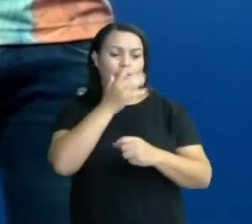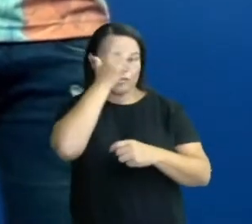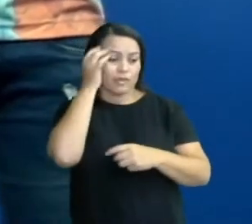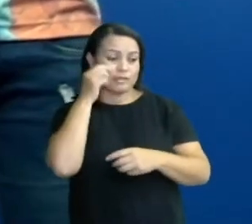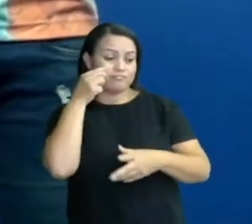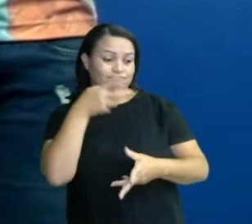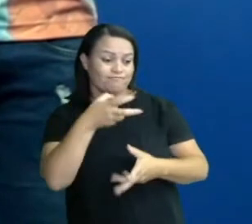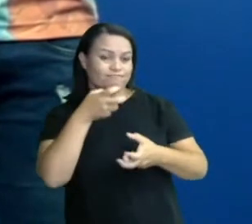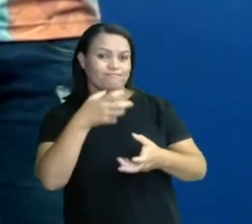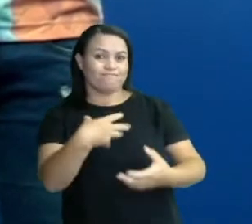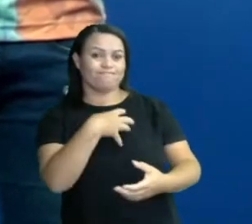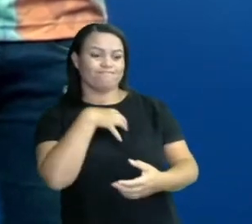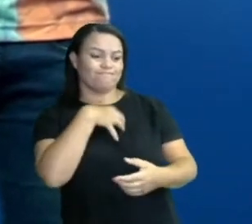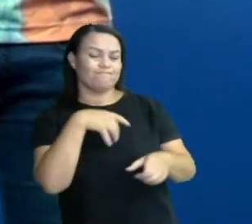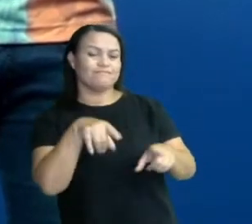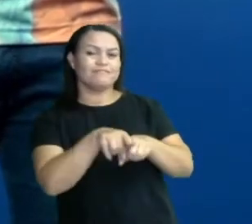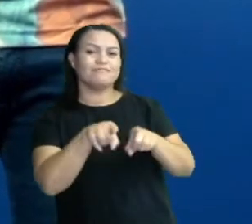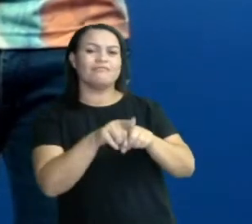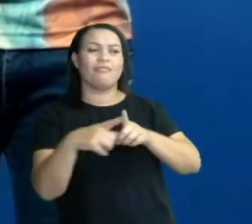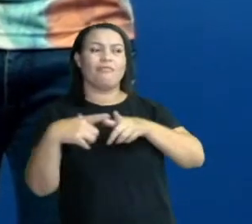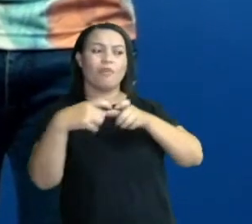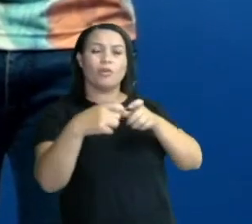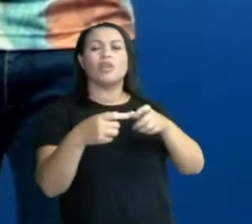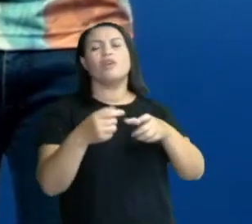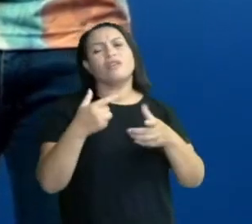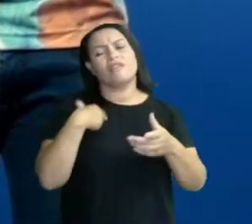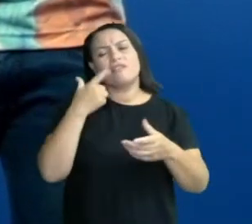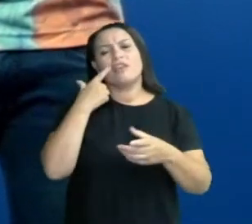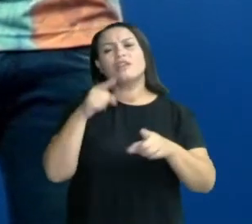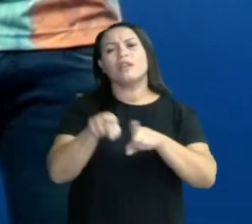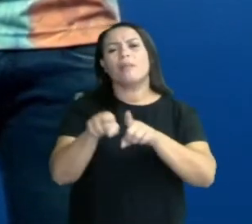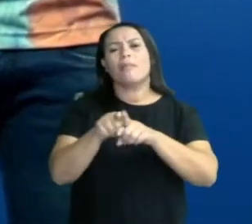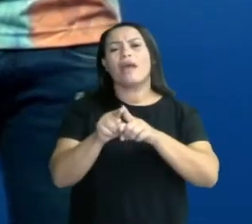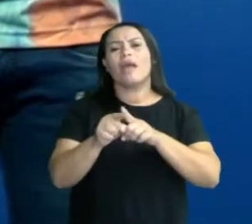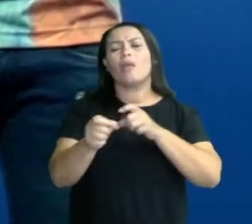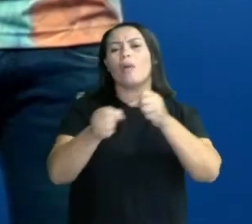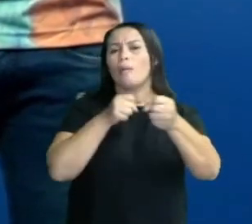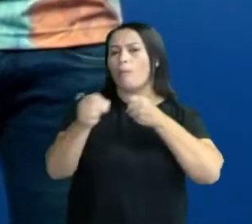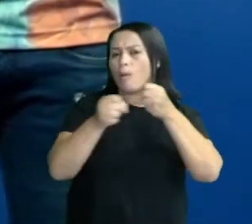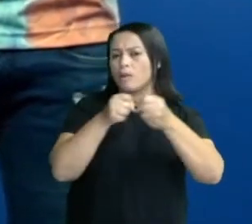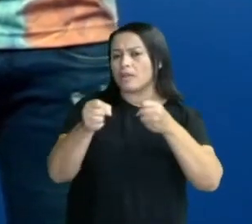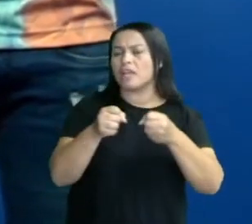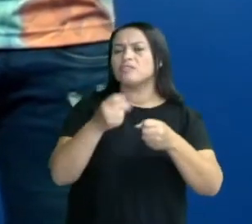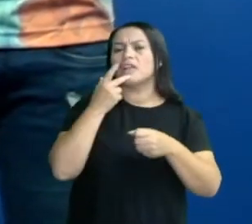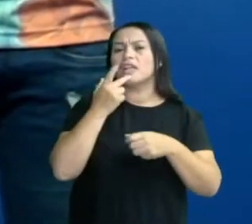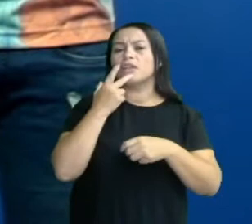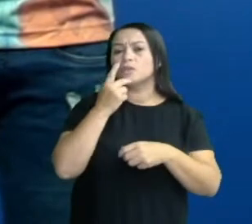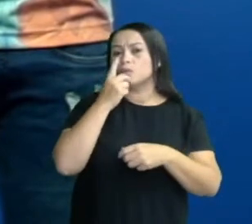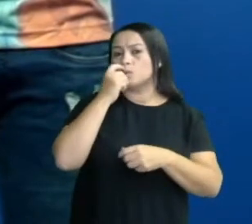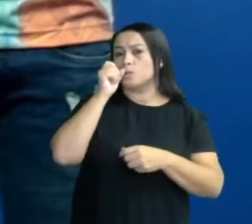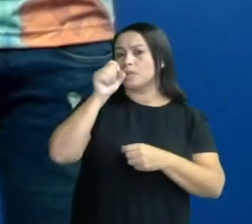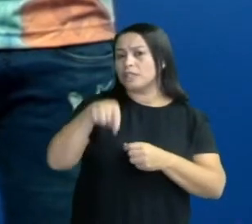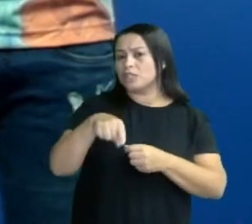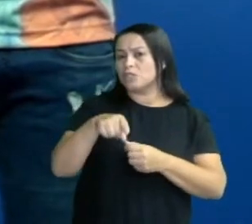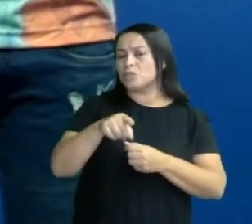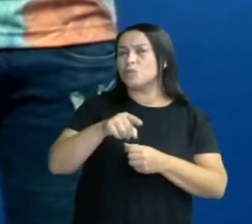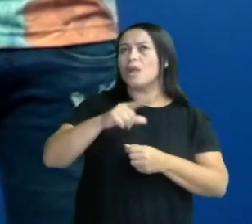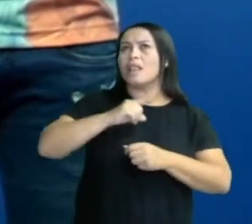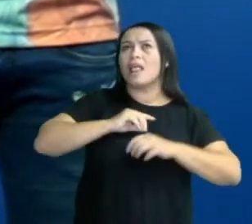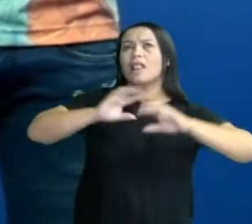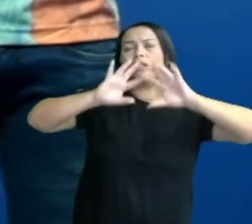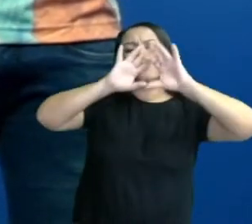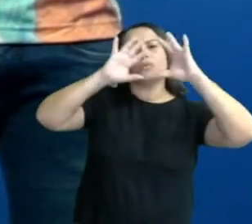estava até assistindo uma reportagem esses dias que tratava exatamente do lixo relacionado ao espaço. Então você